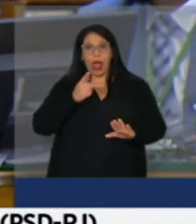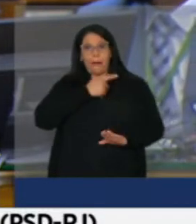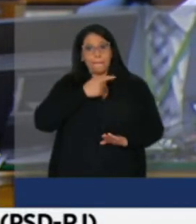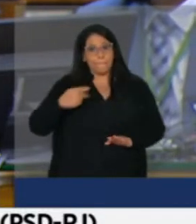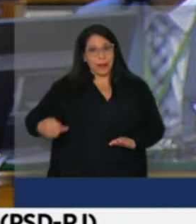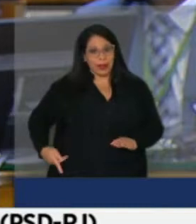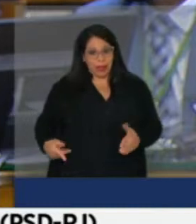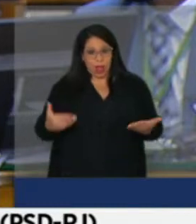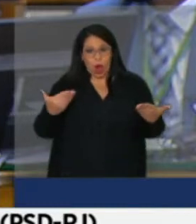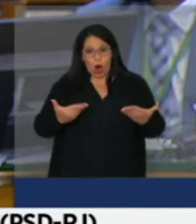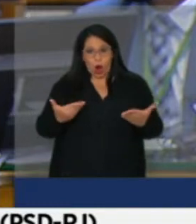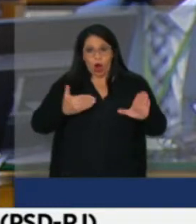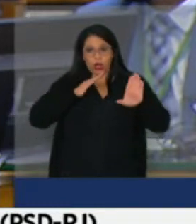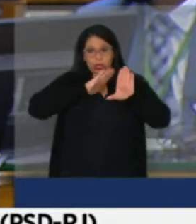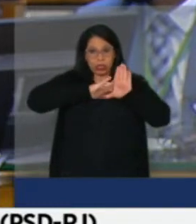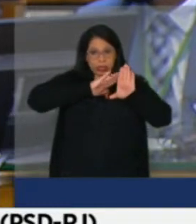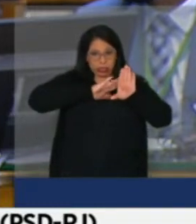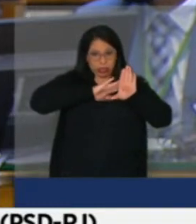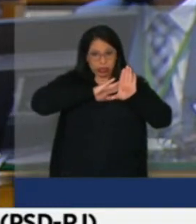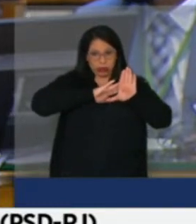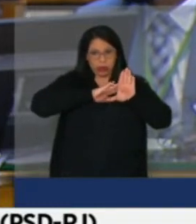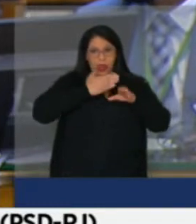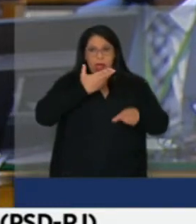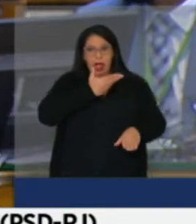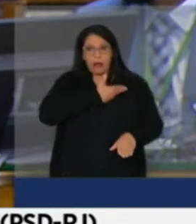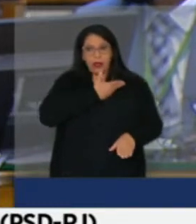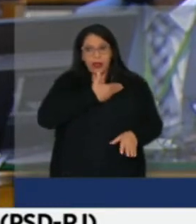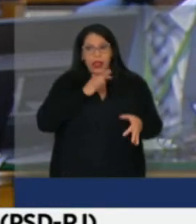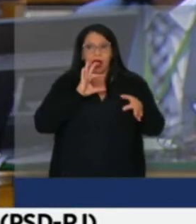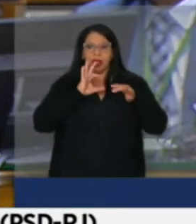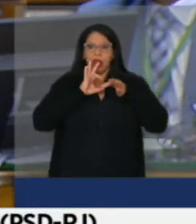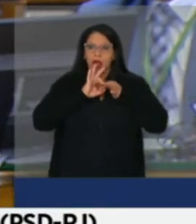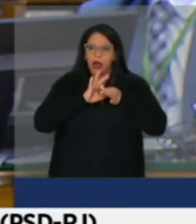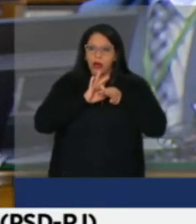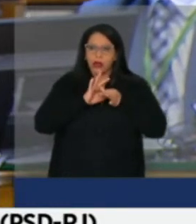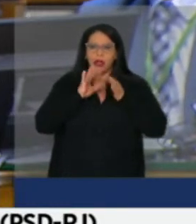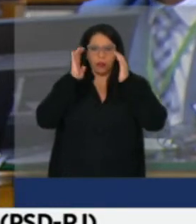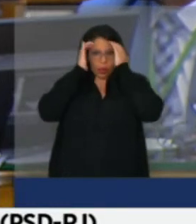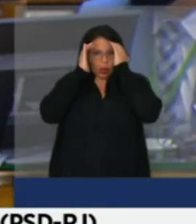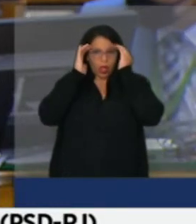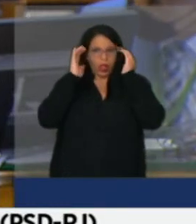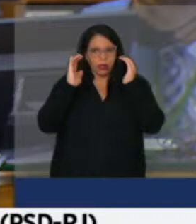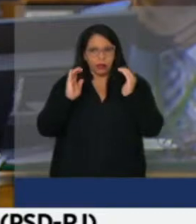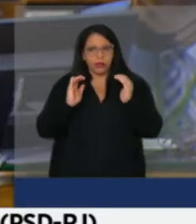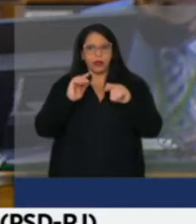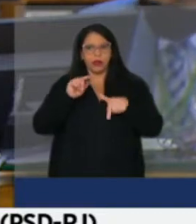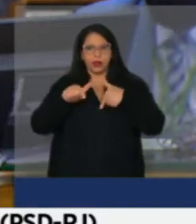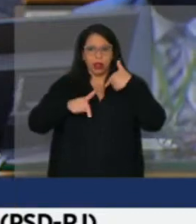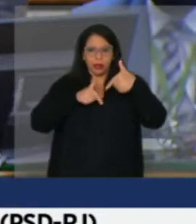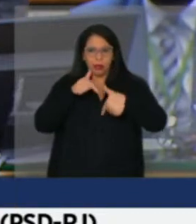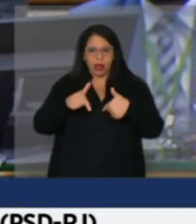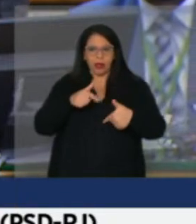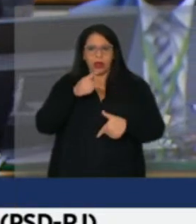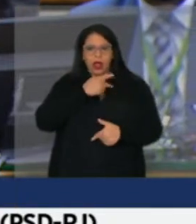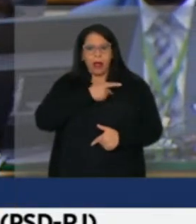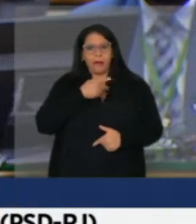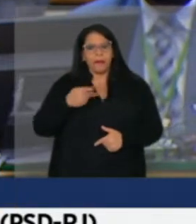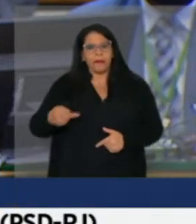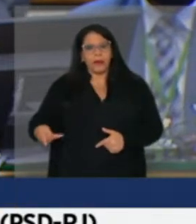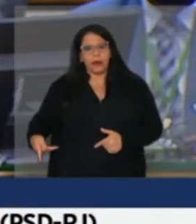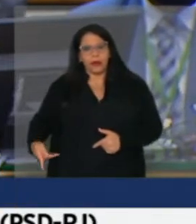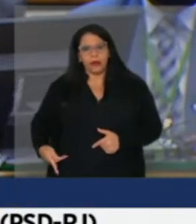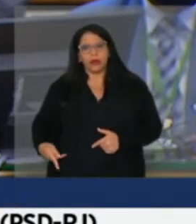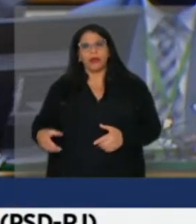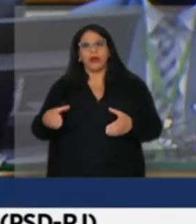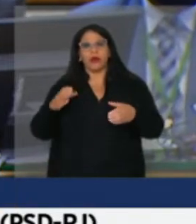está em hipótese, deputado, pela amizade que nos une, pela consideração e pelo respeito ao trabalho que a sua presidência e o Conselho de Ética fazem